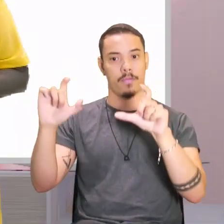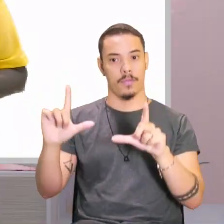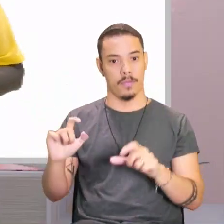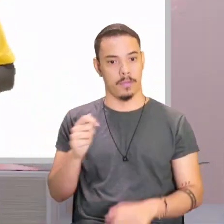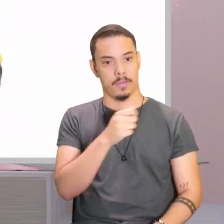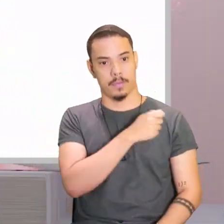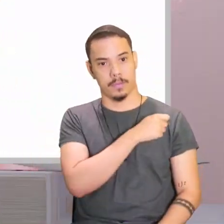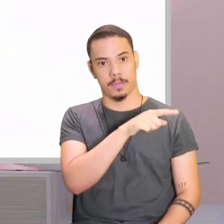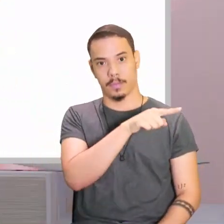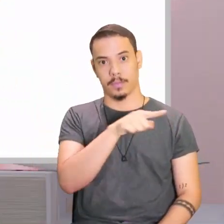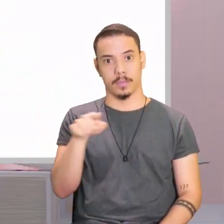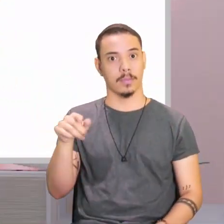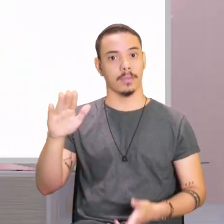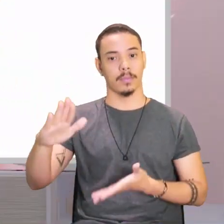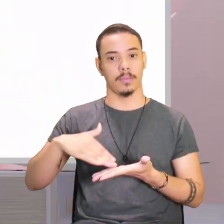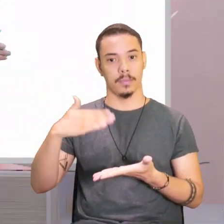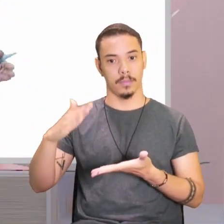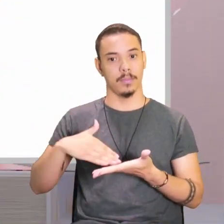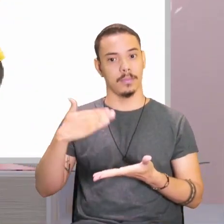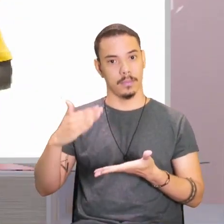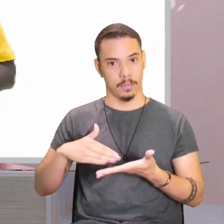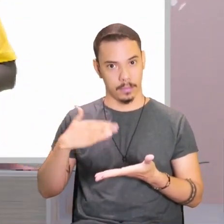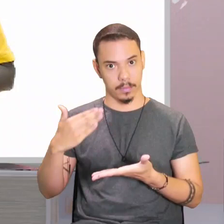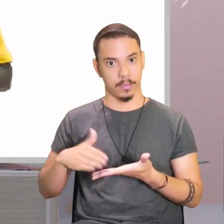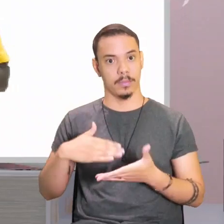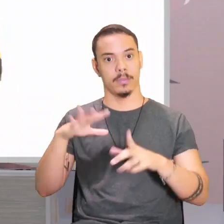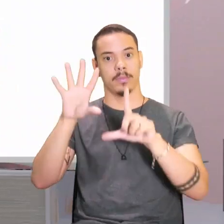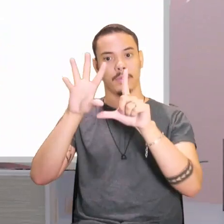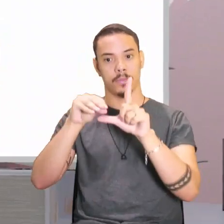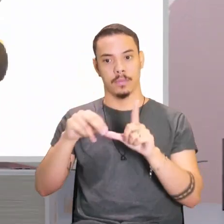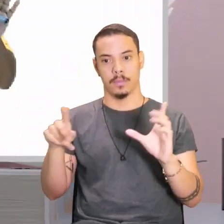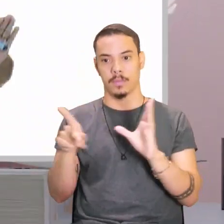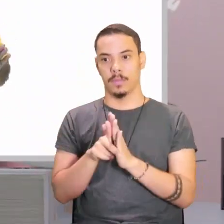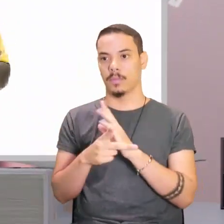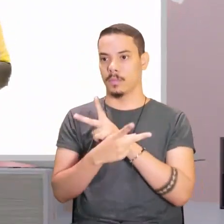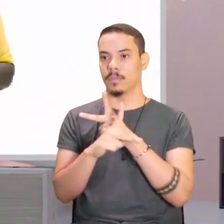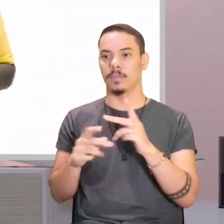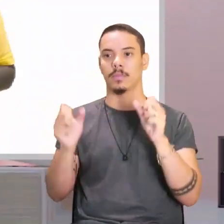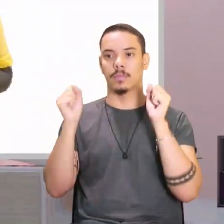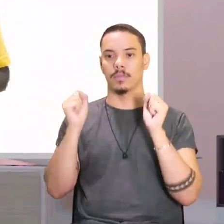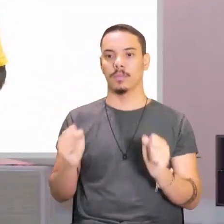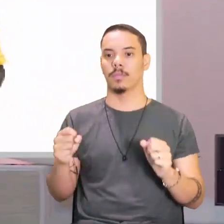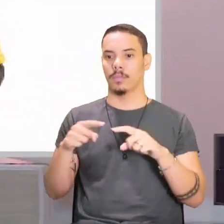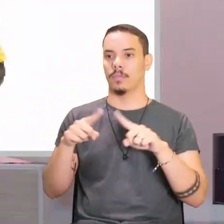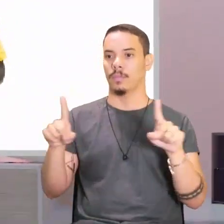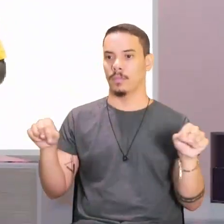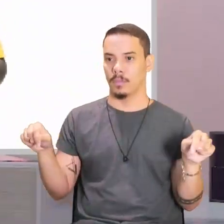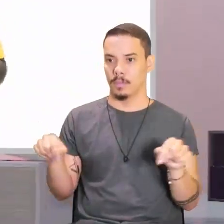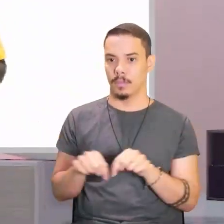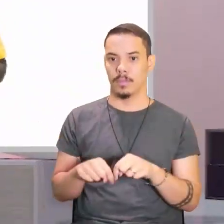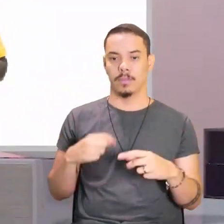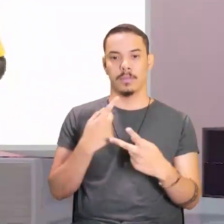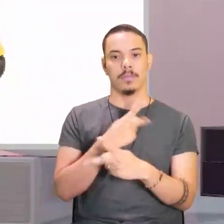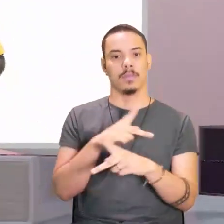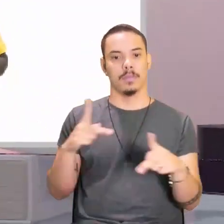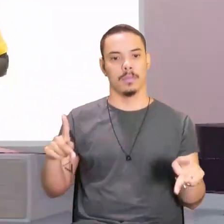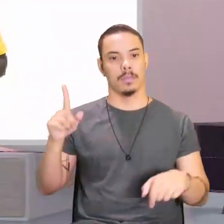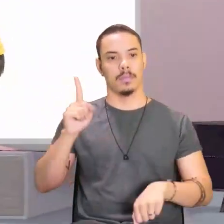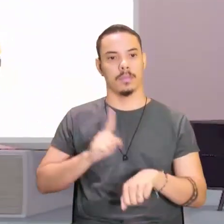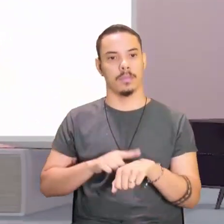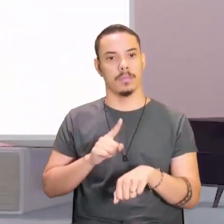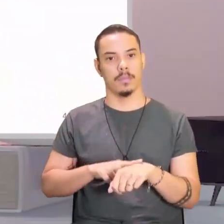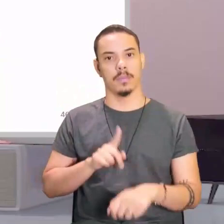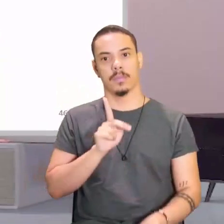enviaram é as fotos de vocês pode ser daí da sala de vocês no momento que o professor